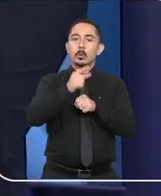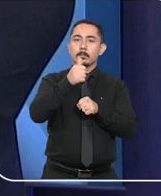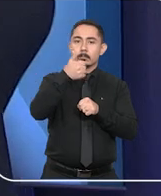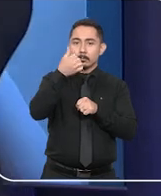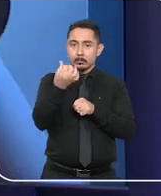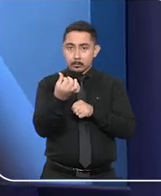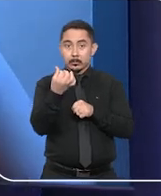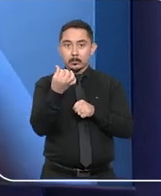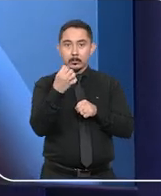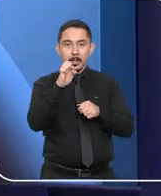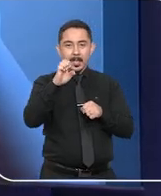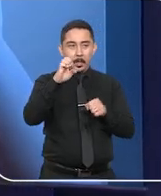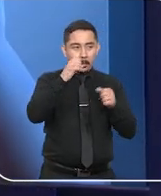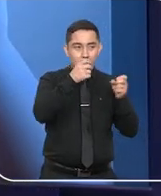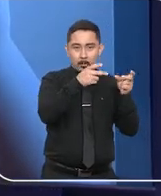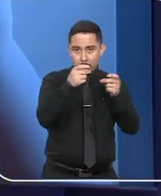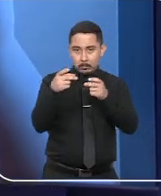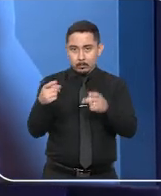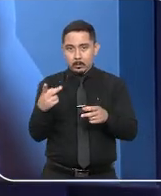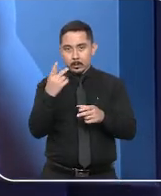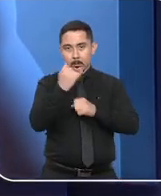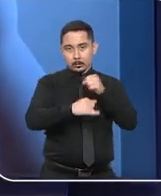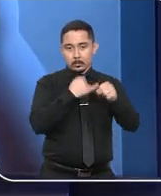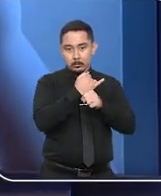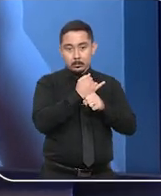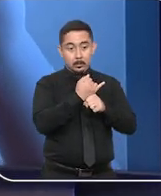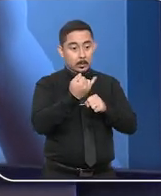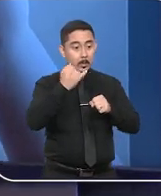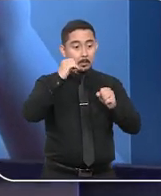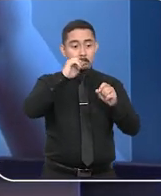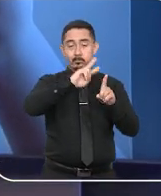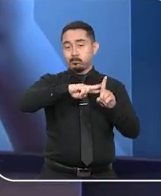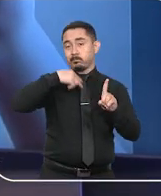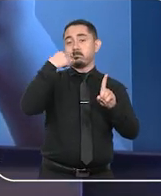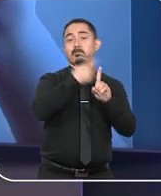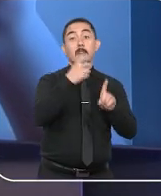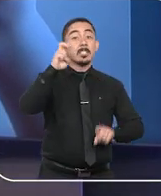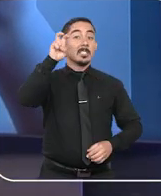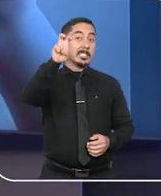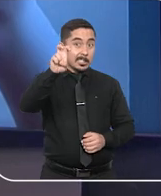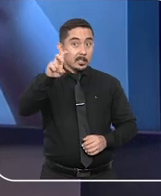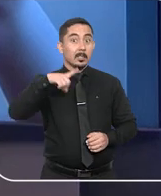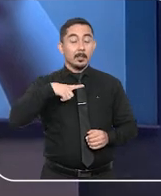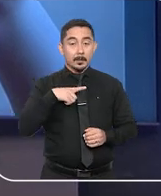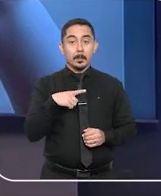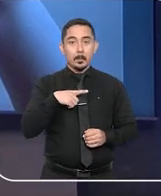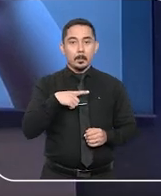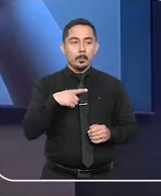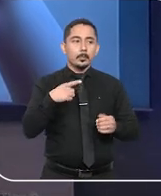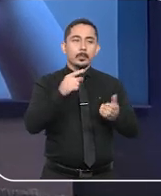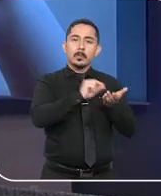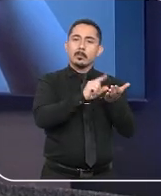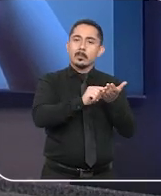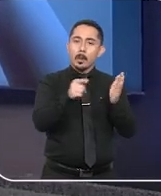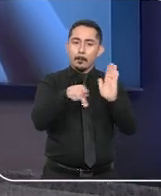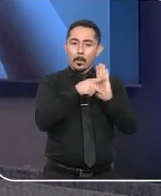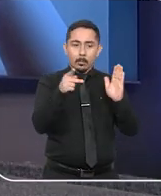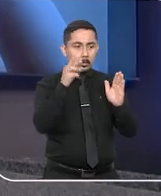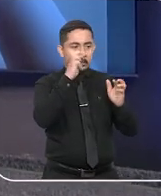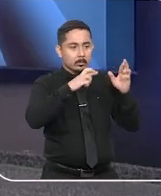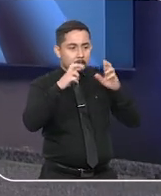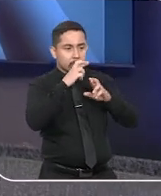Desde 2016, o e-commerce brasileiro mais que quintuplicou. Os dados são do Observatório do